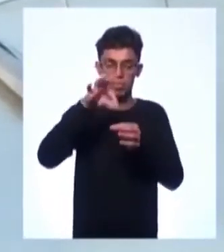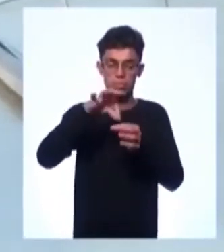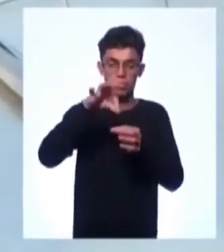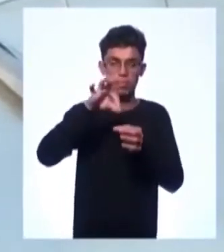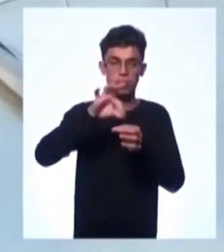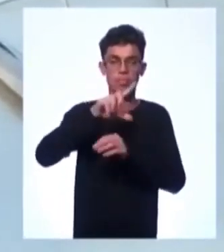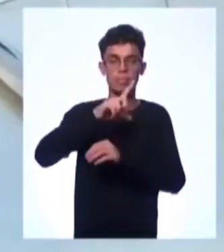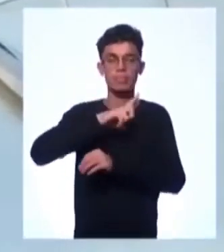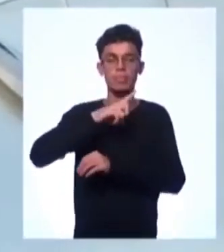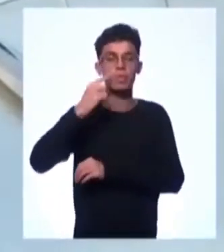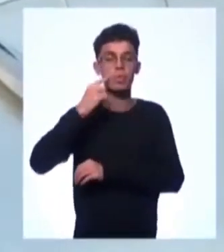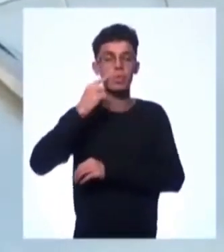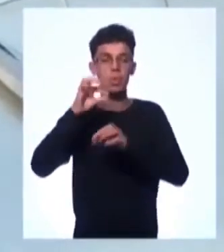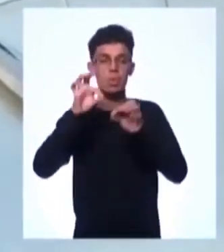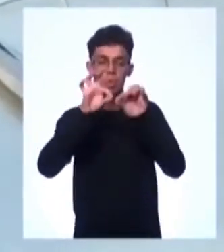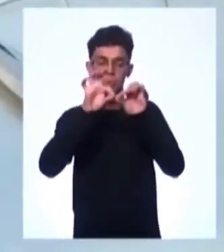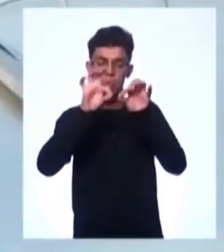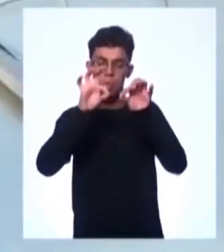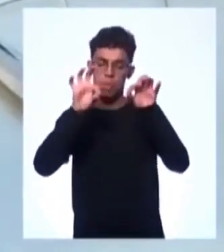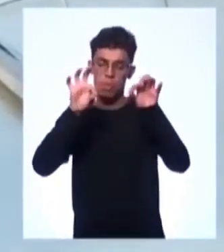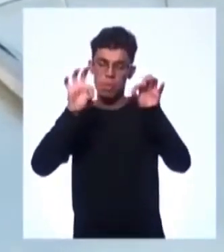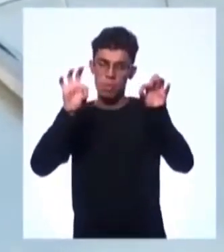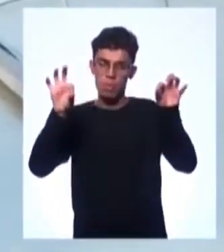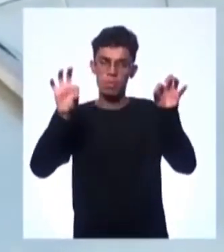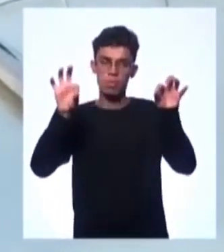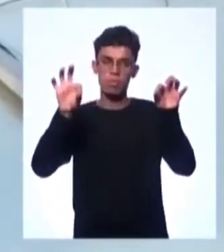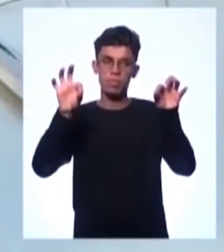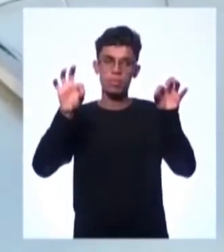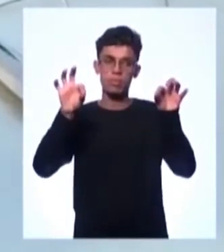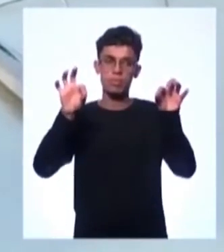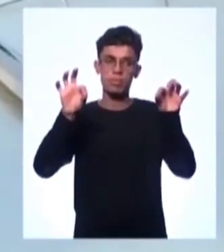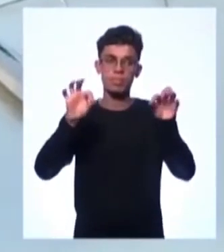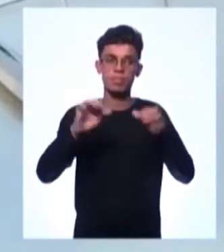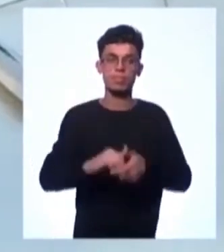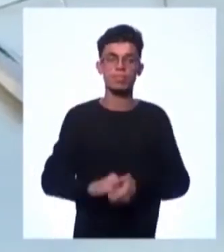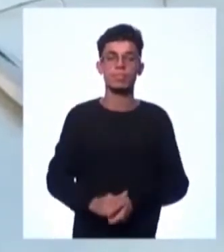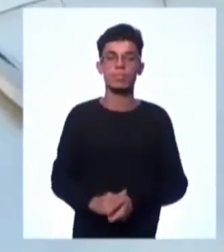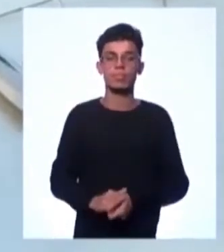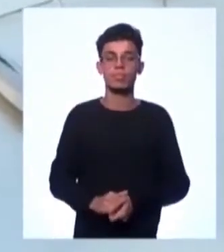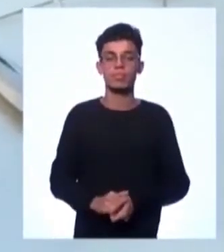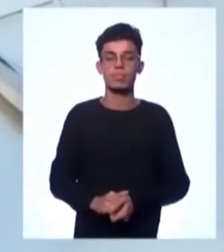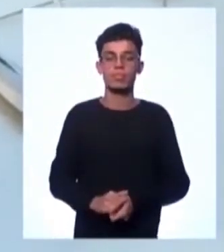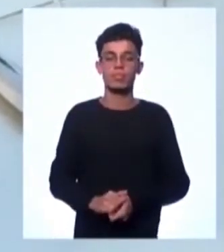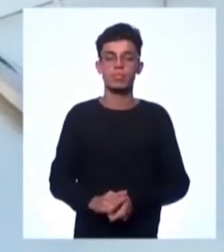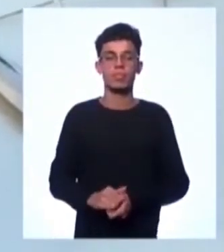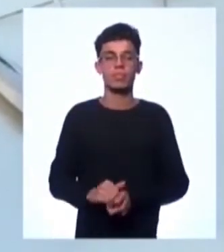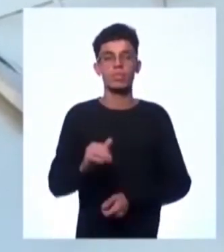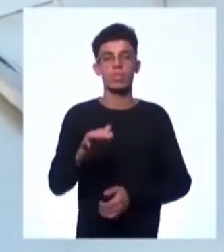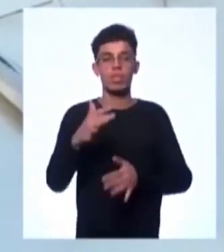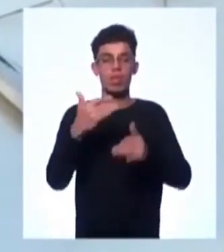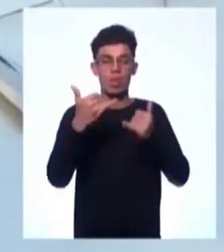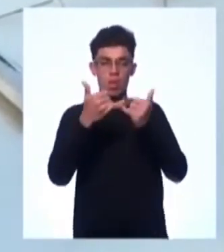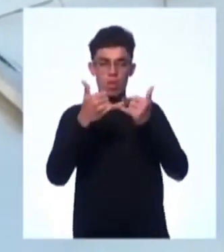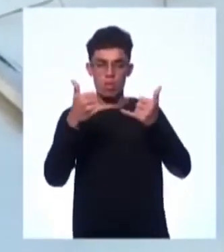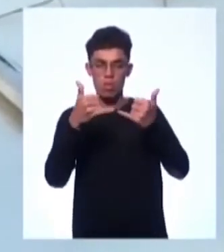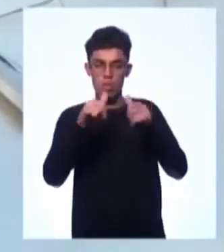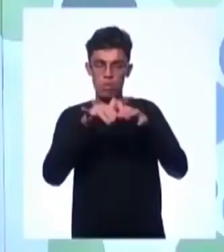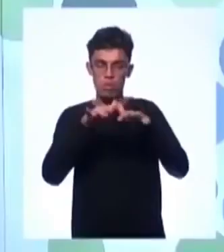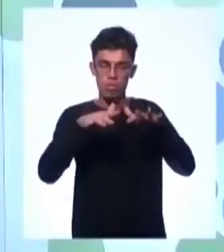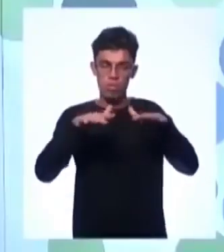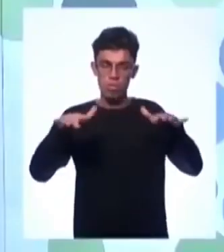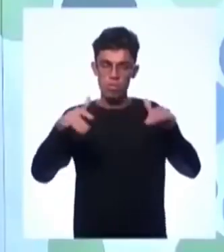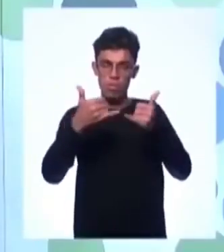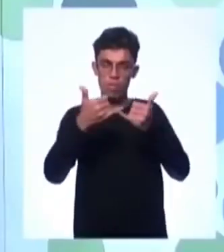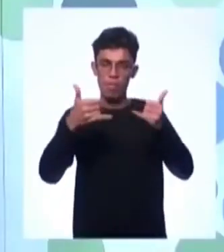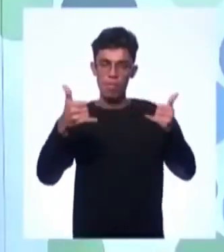Sobre ela, você observa um fio reto. E aí eu posso aplicar, né, eu permitir a passagem de corrente elétrica sobre esse fio